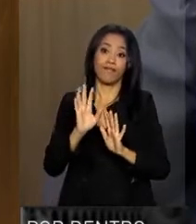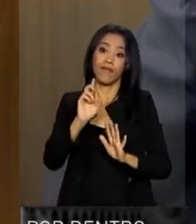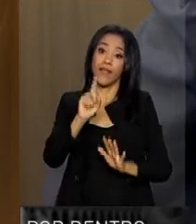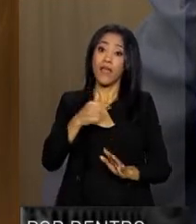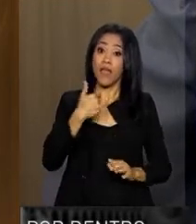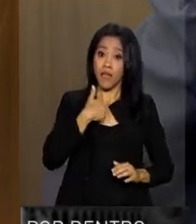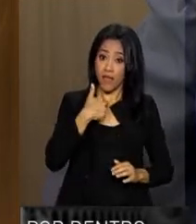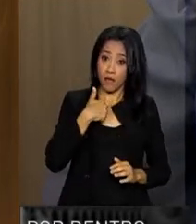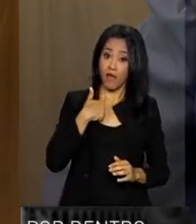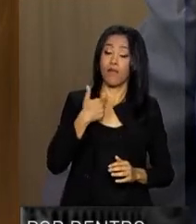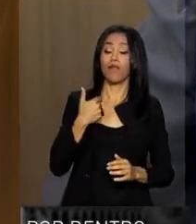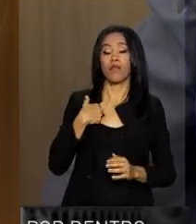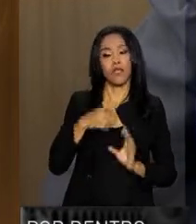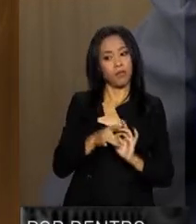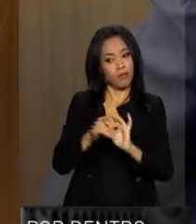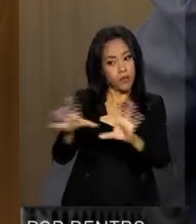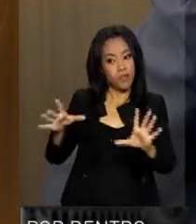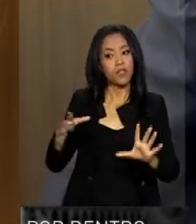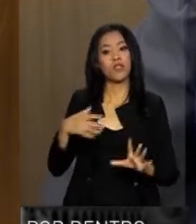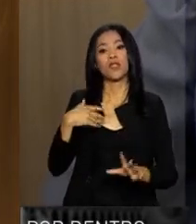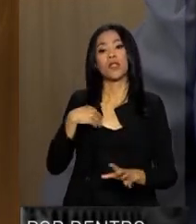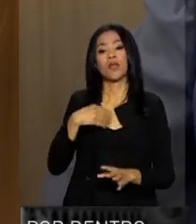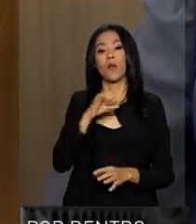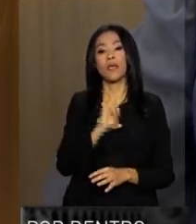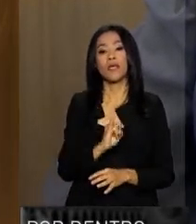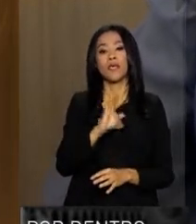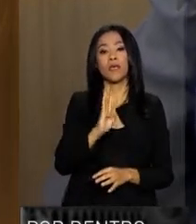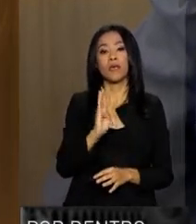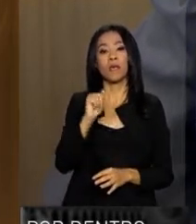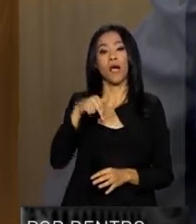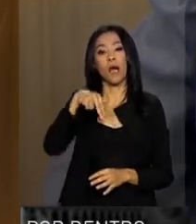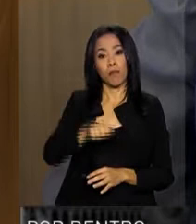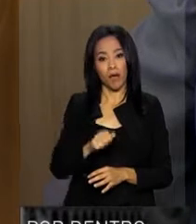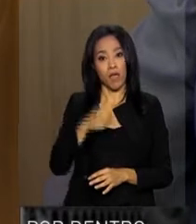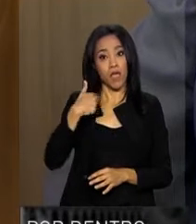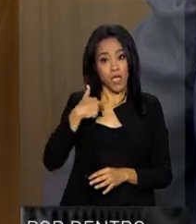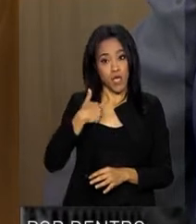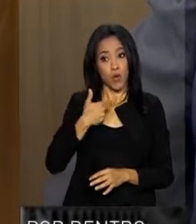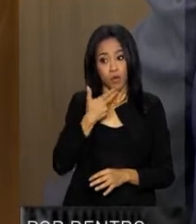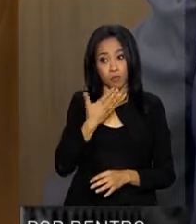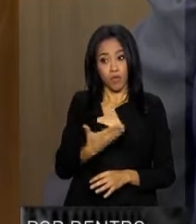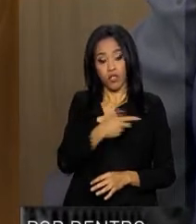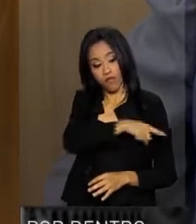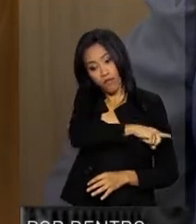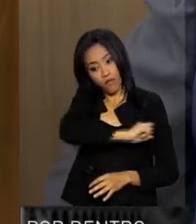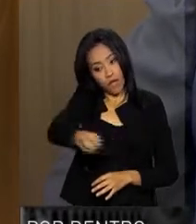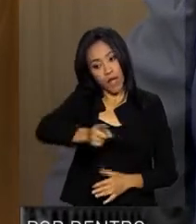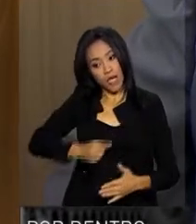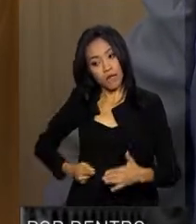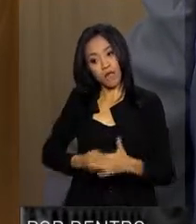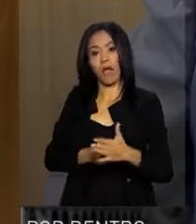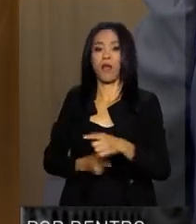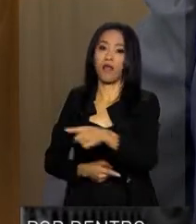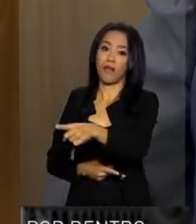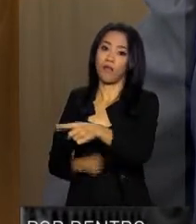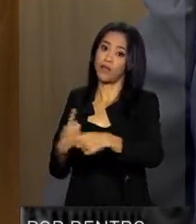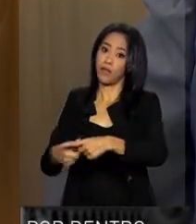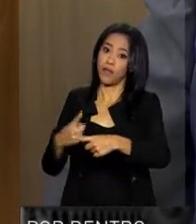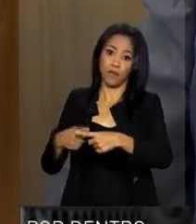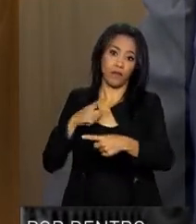que fizesse um embargo e que desce as multas relativas ao acidente ambiental